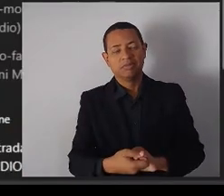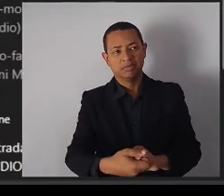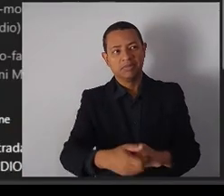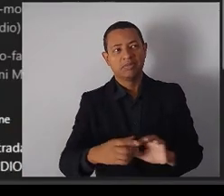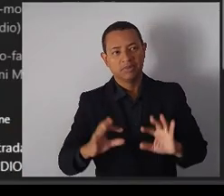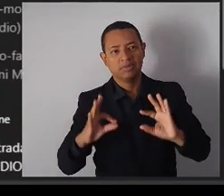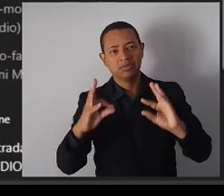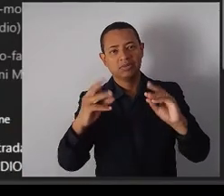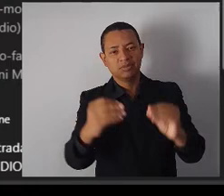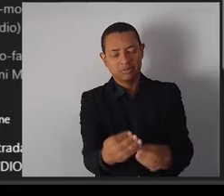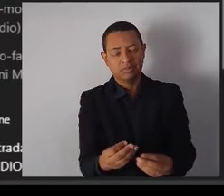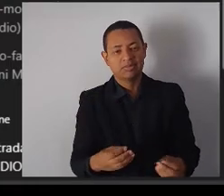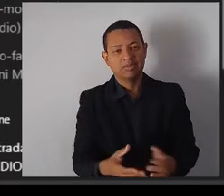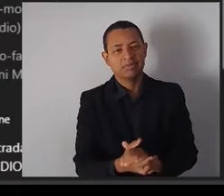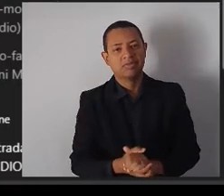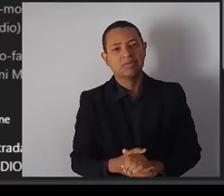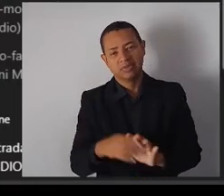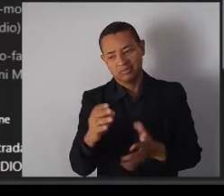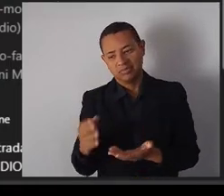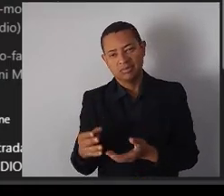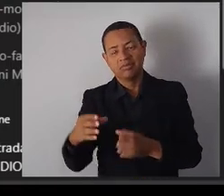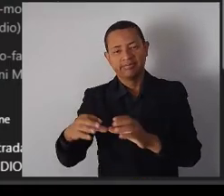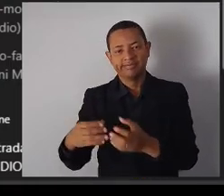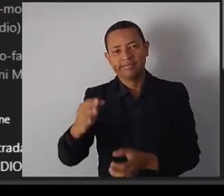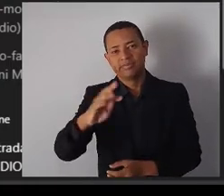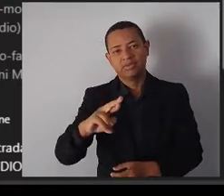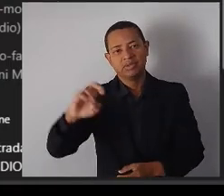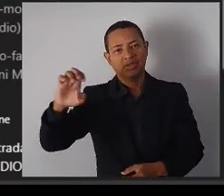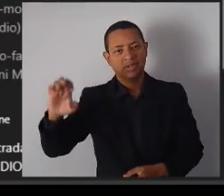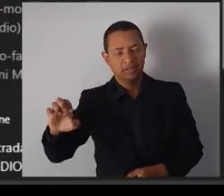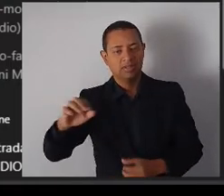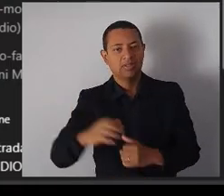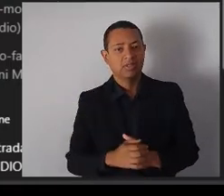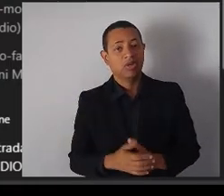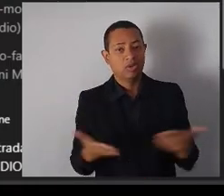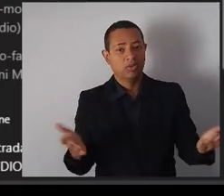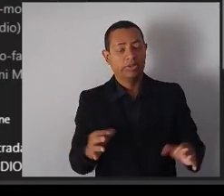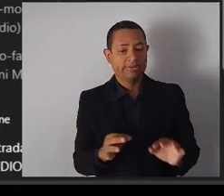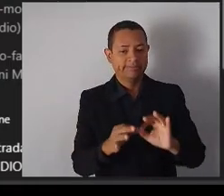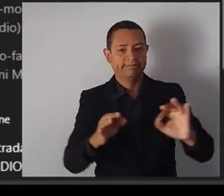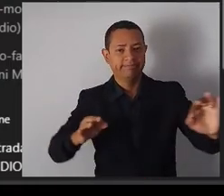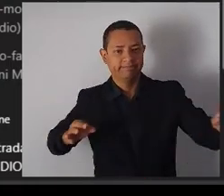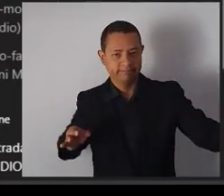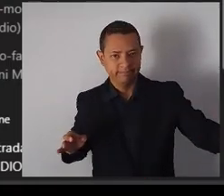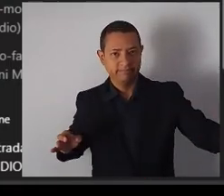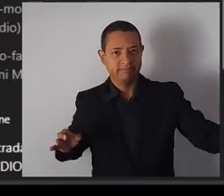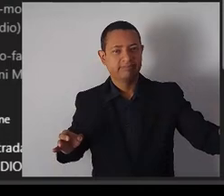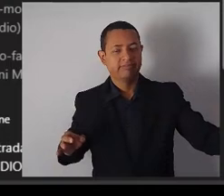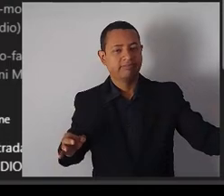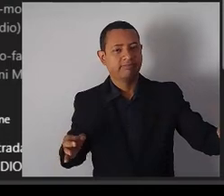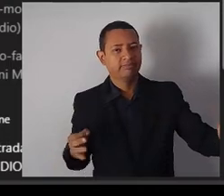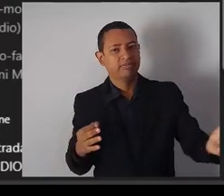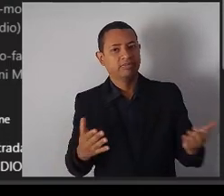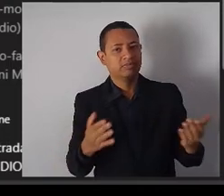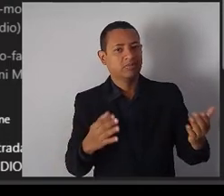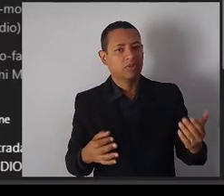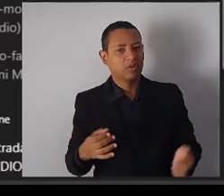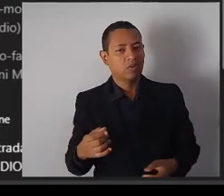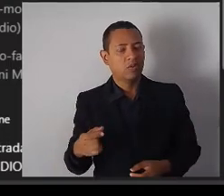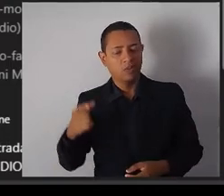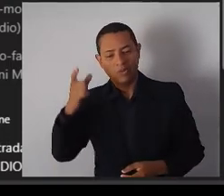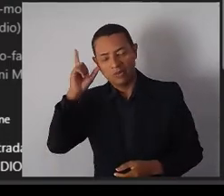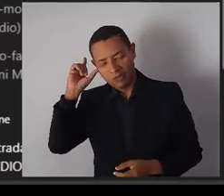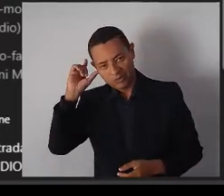a Corte Eleitoral. Hoje, bem distante do que estávamos ontem, o motivo